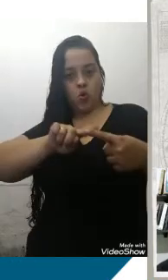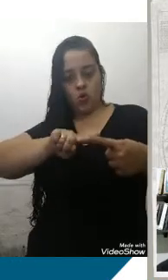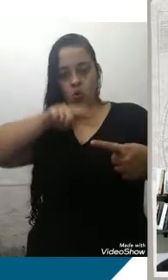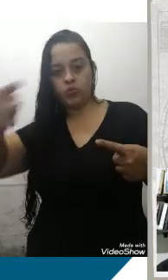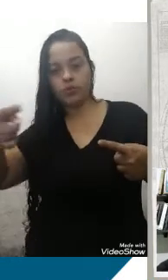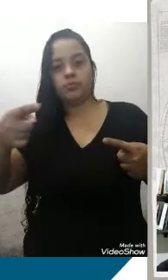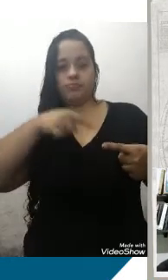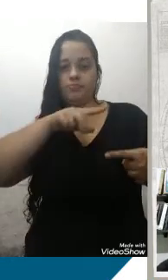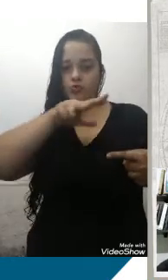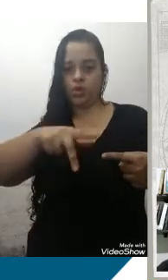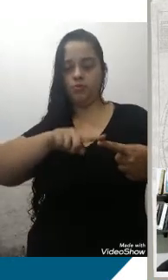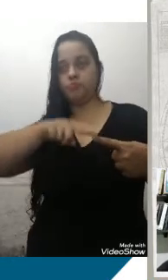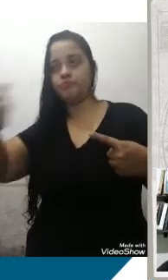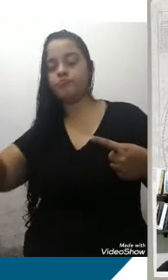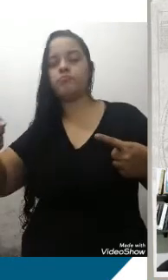cobiçadas especiarias,